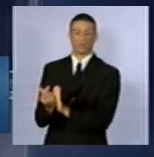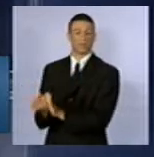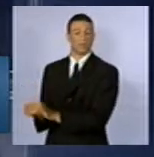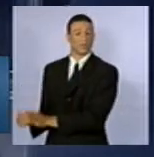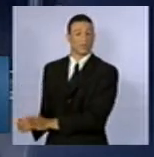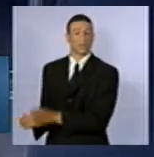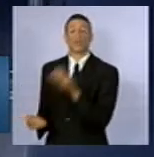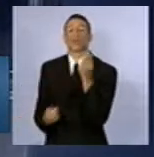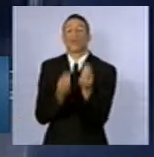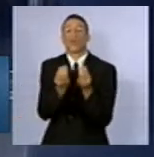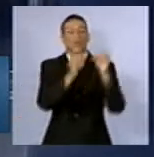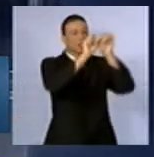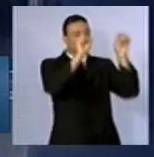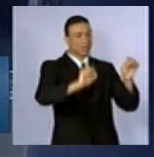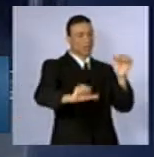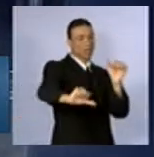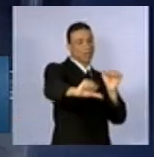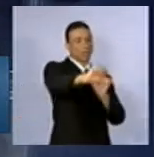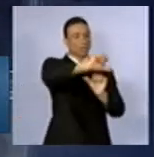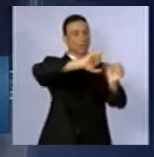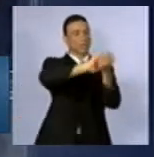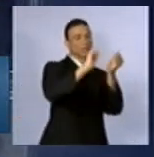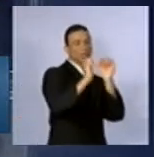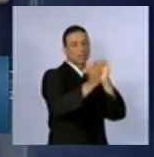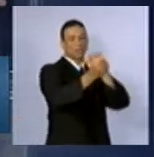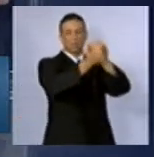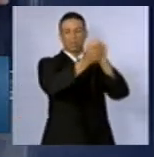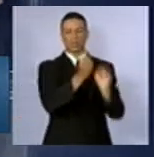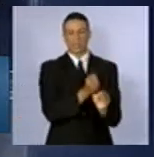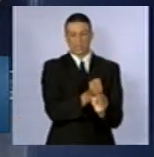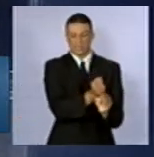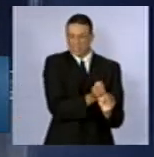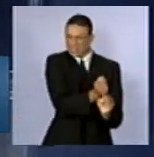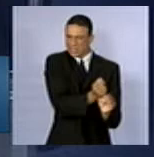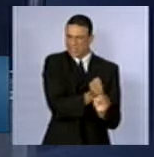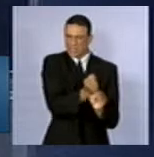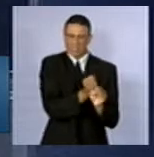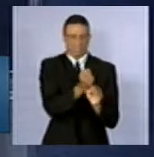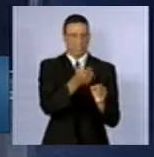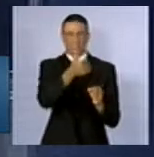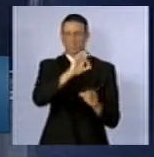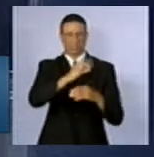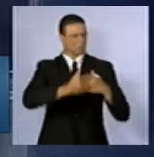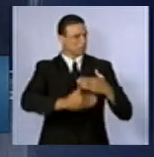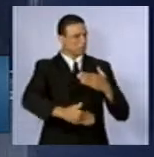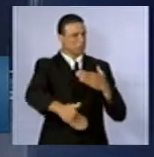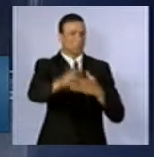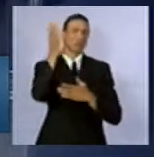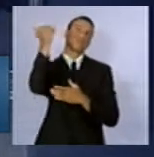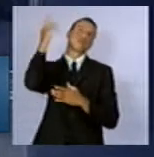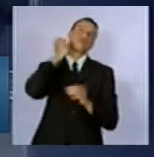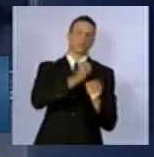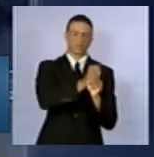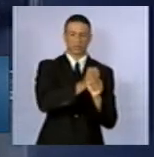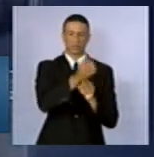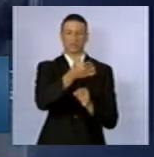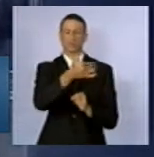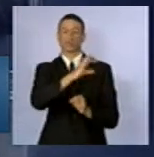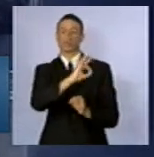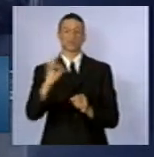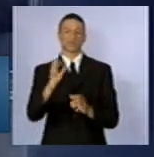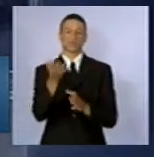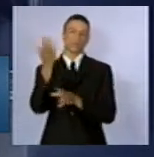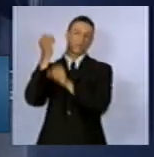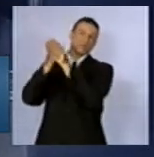refazer o sistema de transmissão que demorou já décadas no nosso sistema de transmissão ele já tem 100 anos